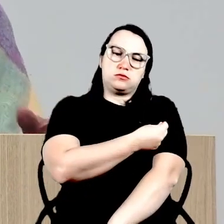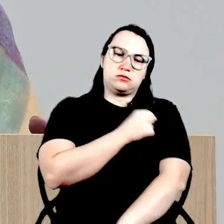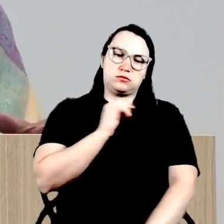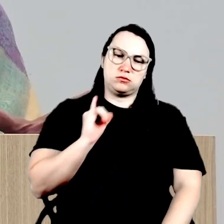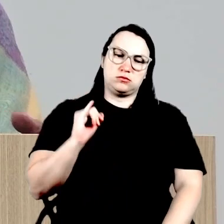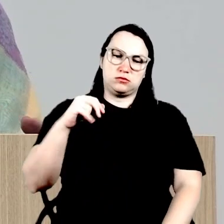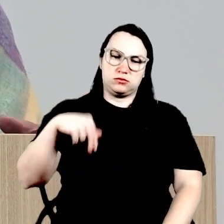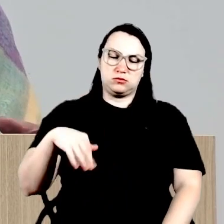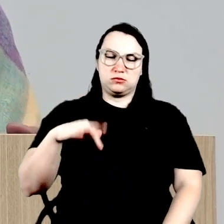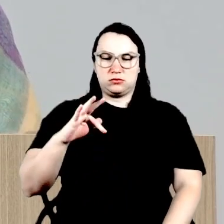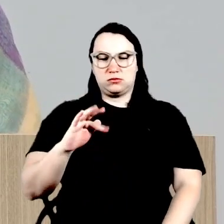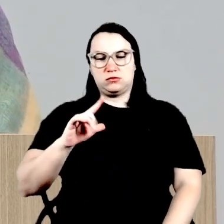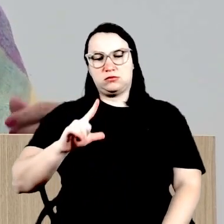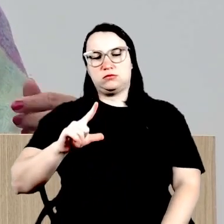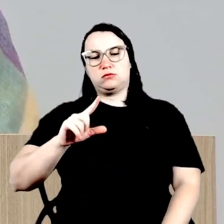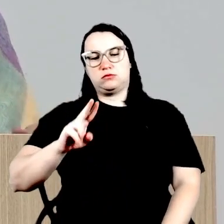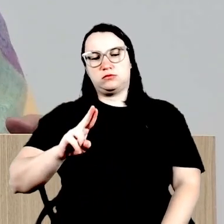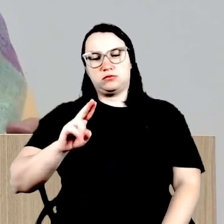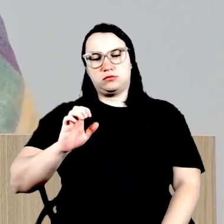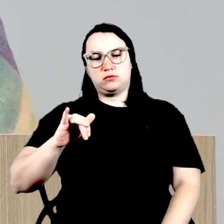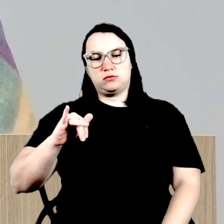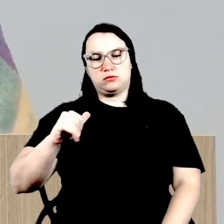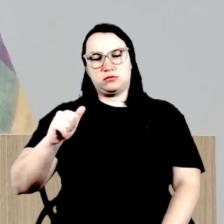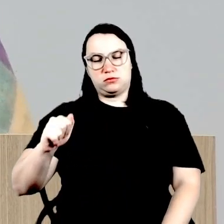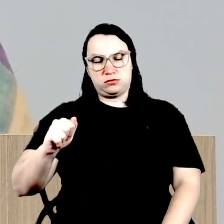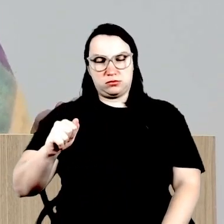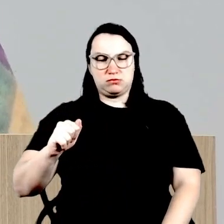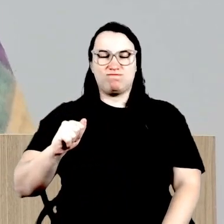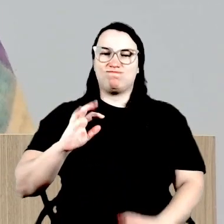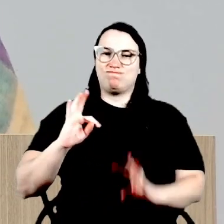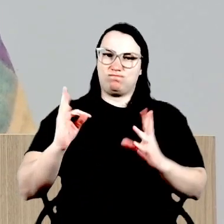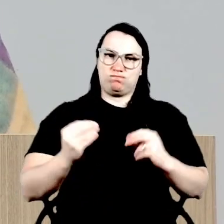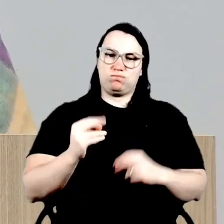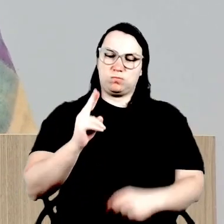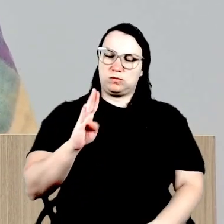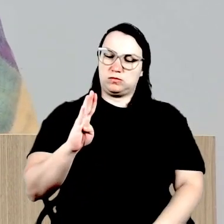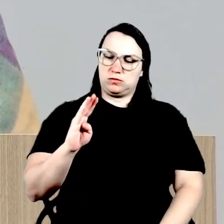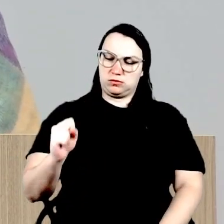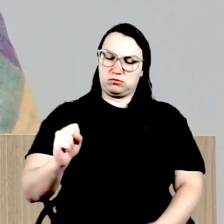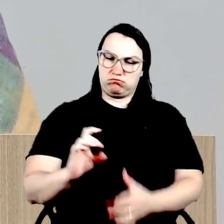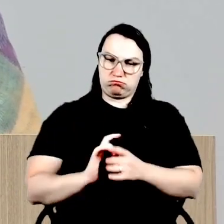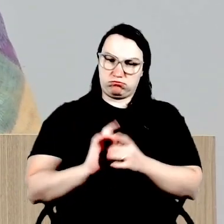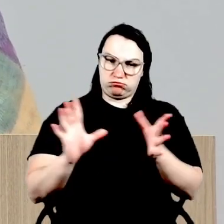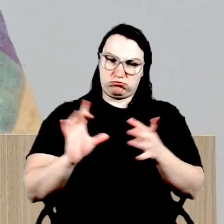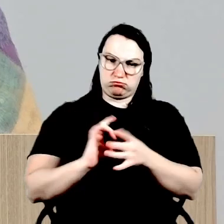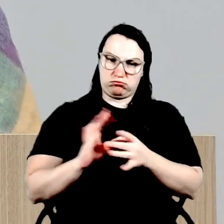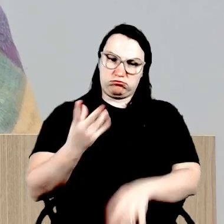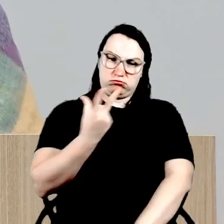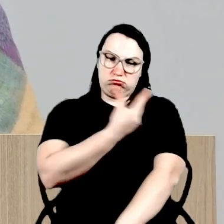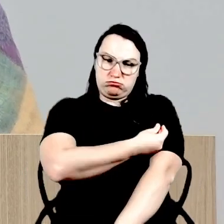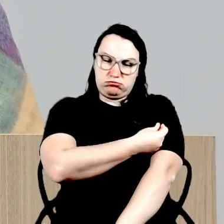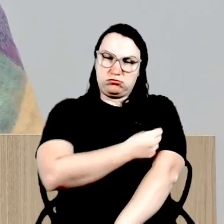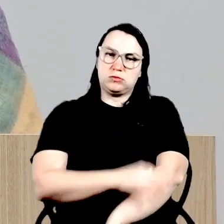que ocorre agora a mudança climática. Todas as UBSs estão disponibilizando essa vacina.